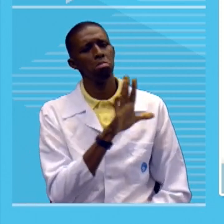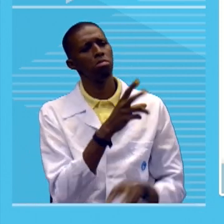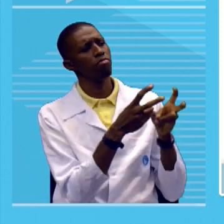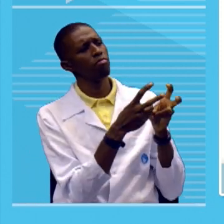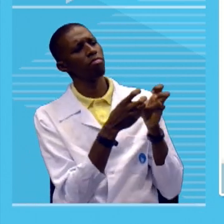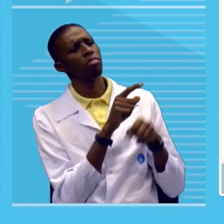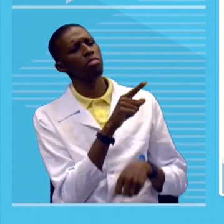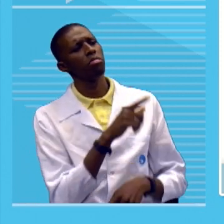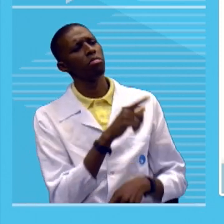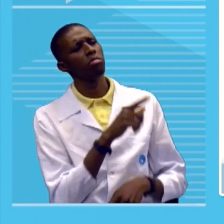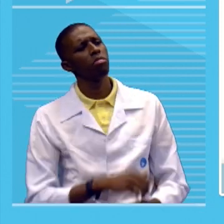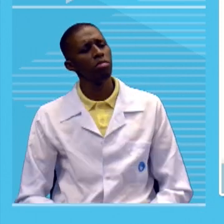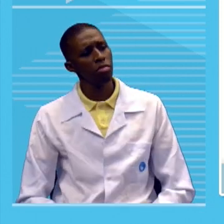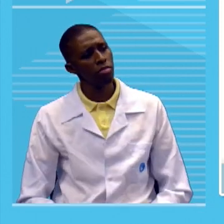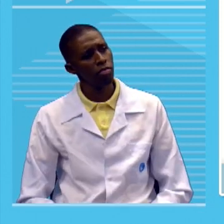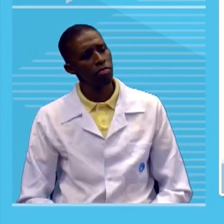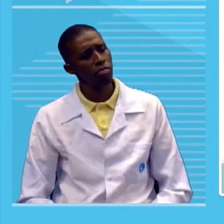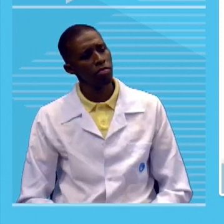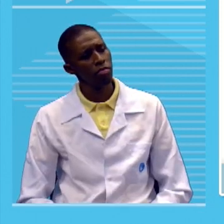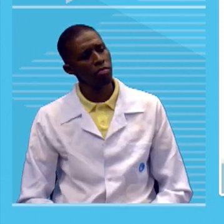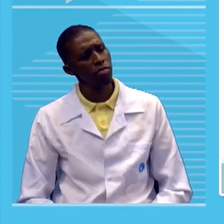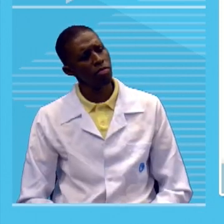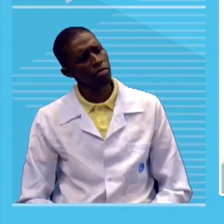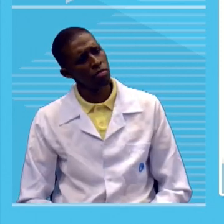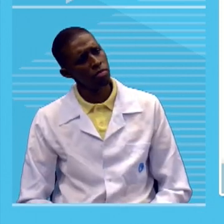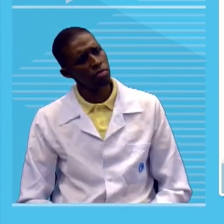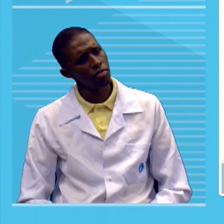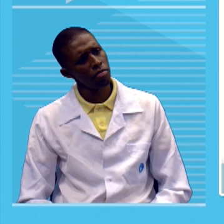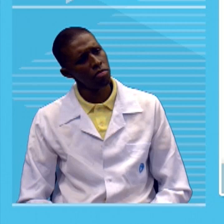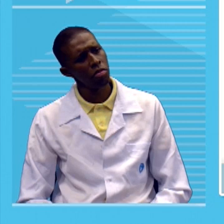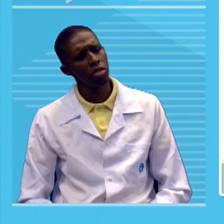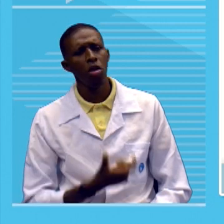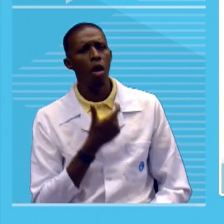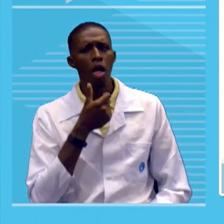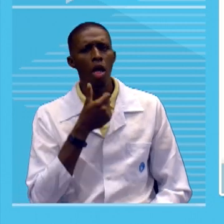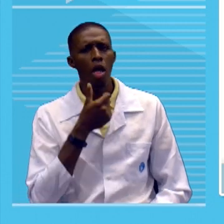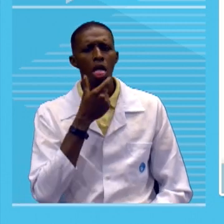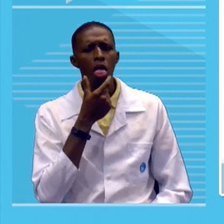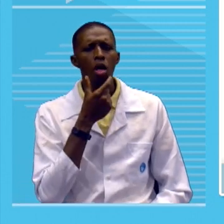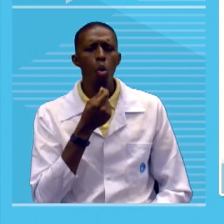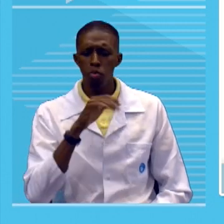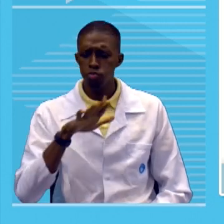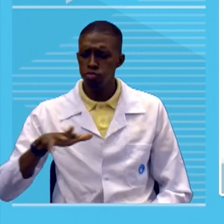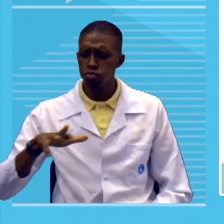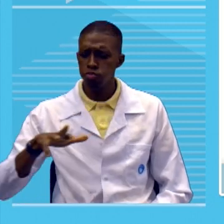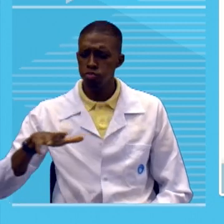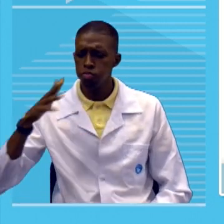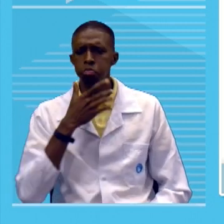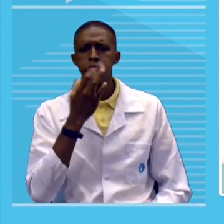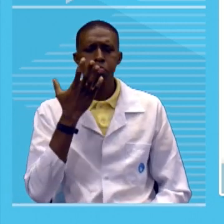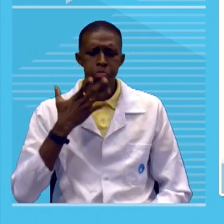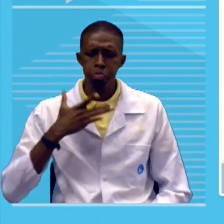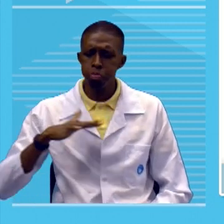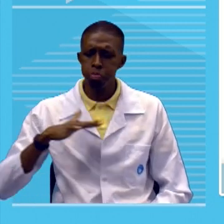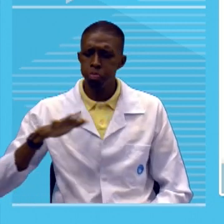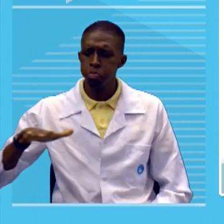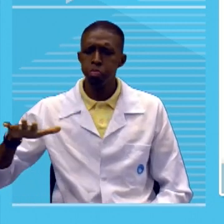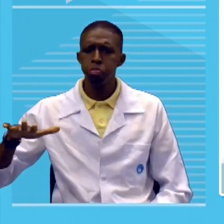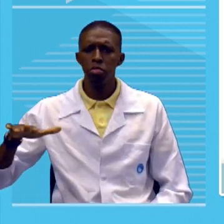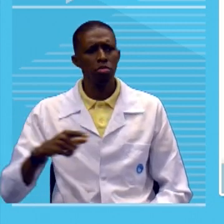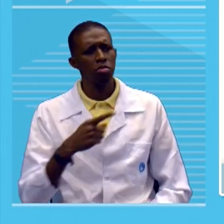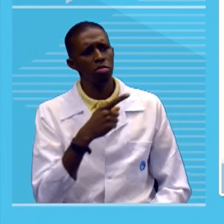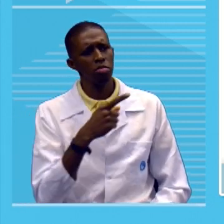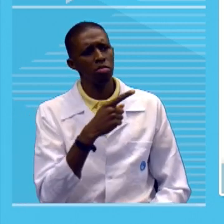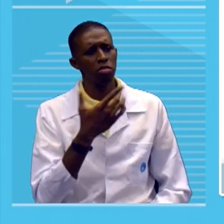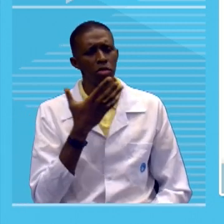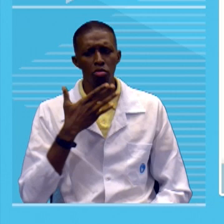João tomando banho, né? Está aí com o chuveirozão, né? Duas torneiras ali, uma